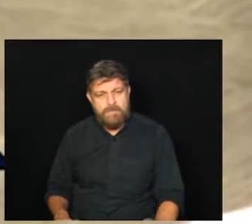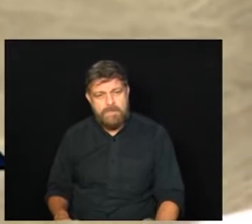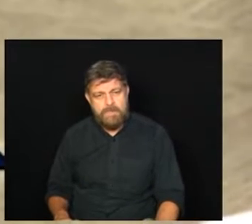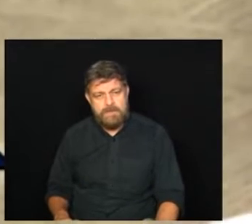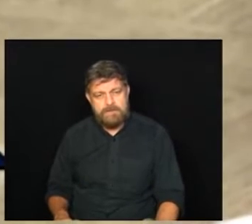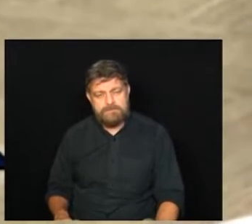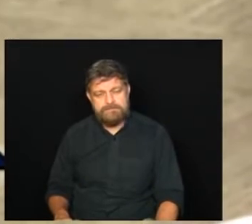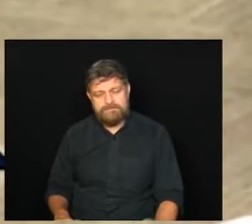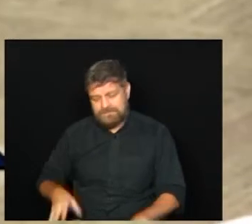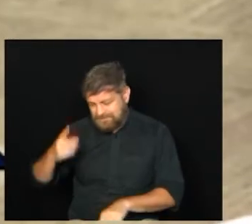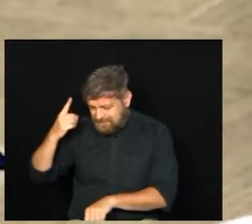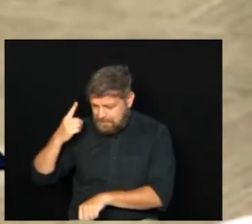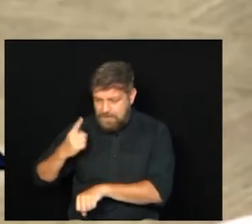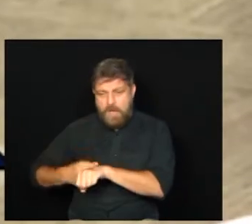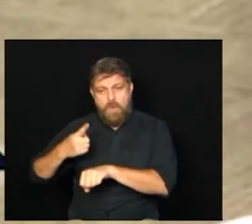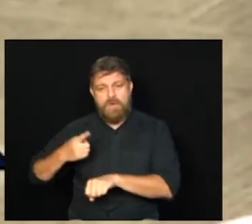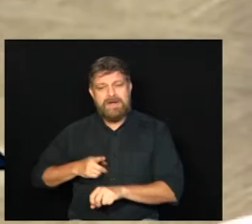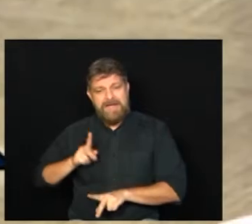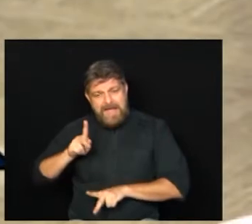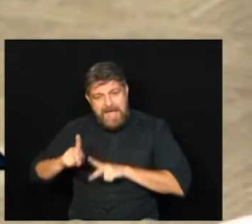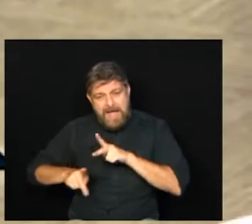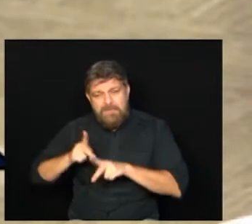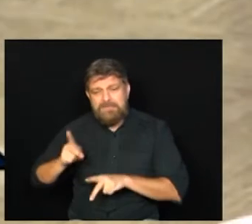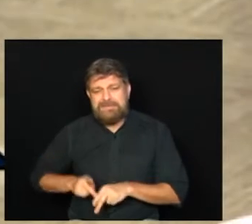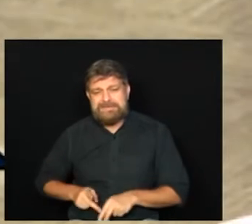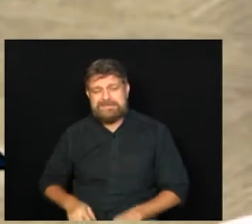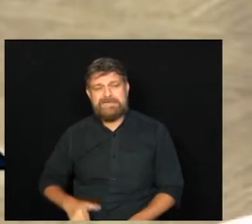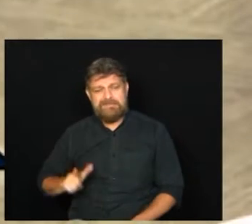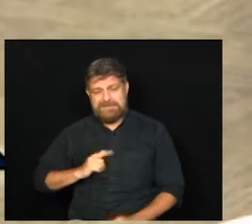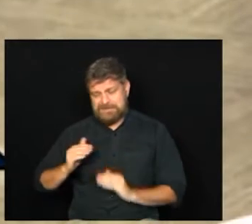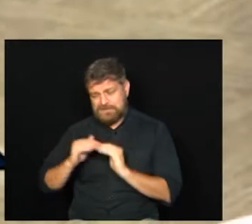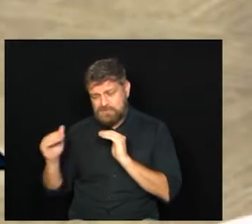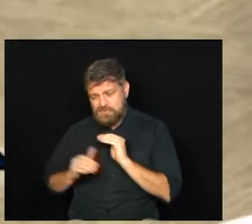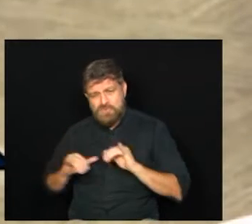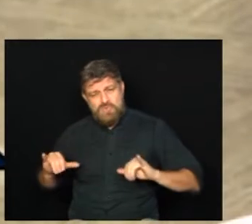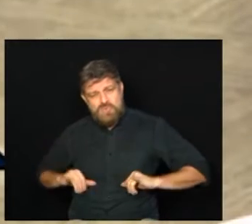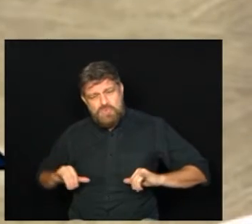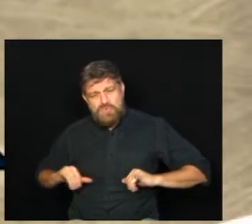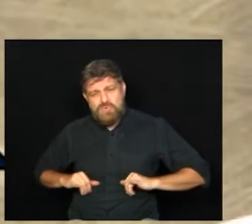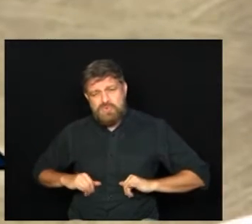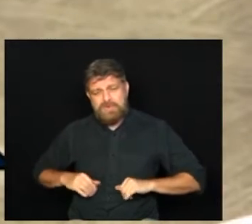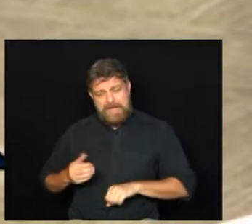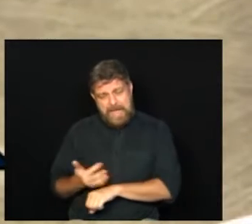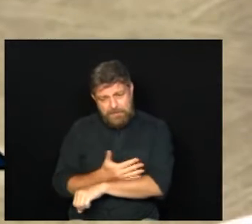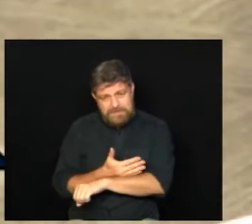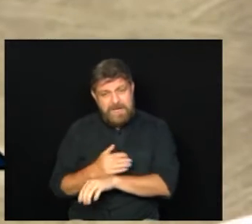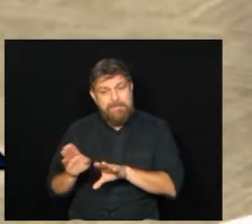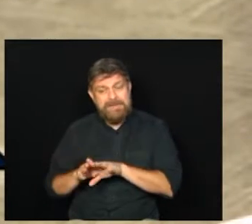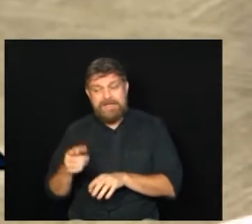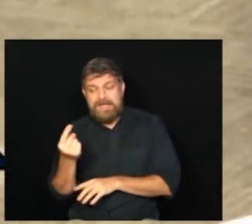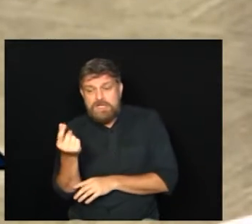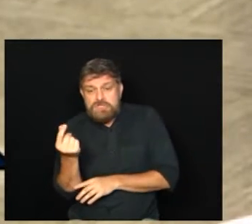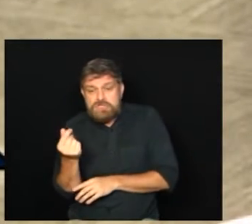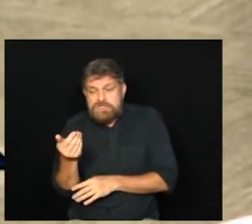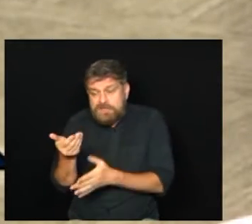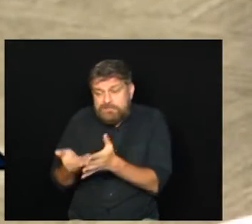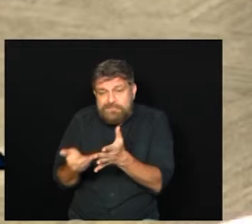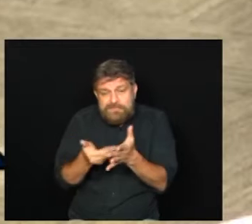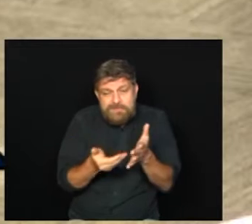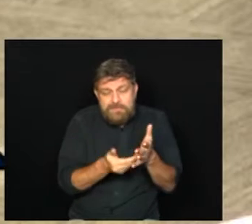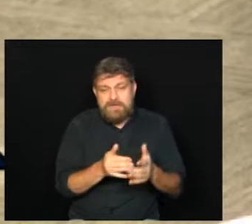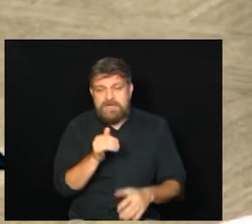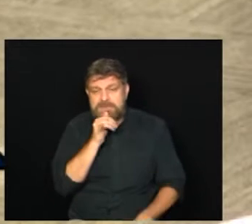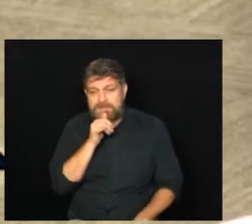Ele vem num momento que a população está muito fragilizada, não só no aspecto emocional, mas também financeiramente. Muitas